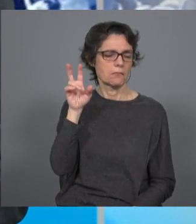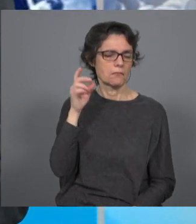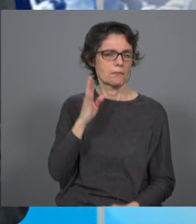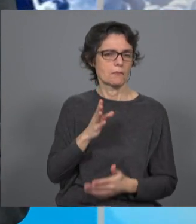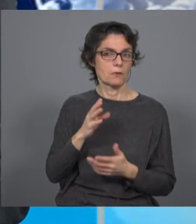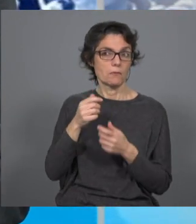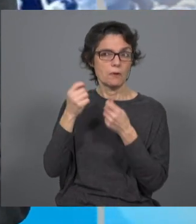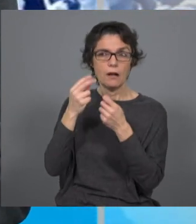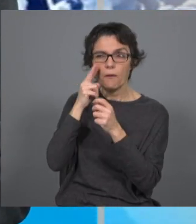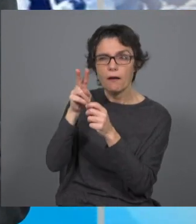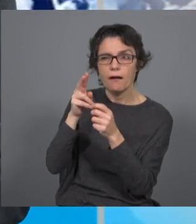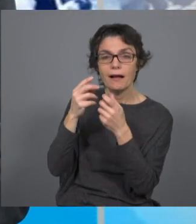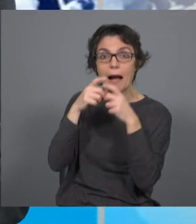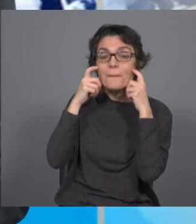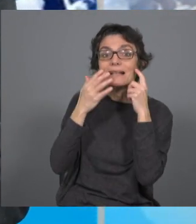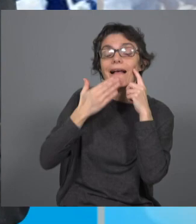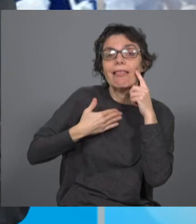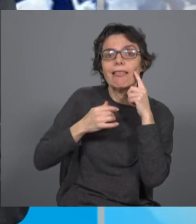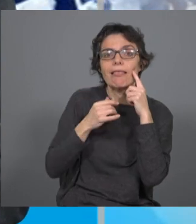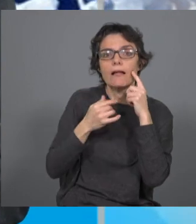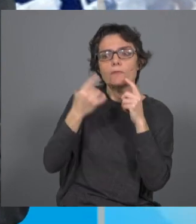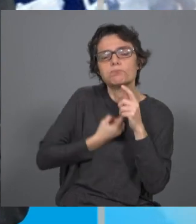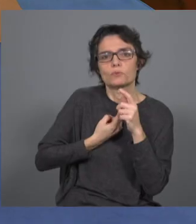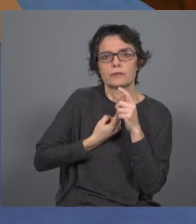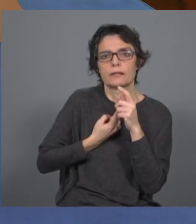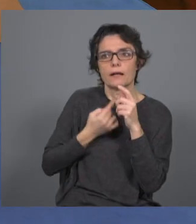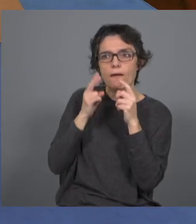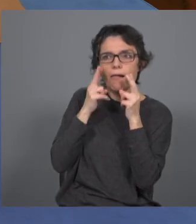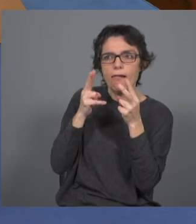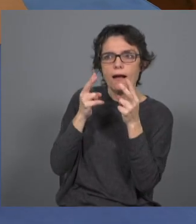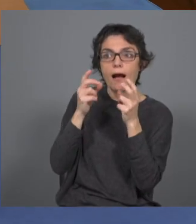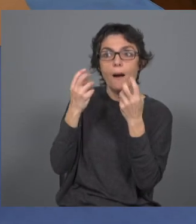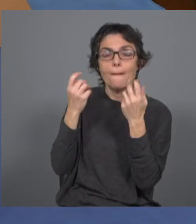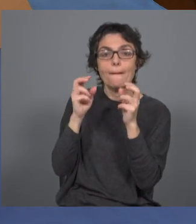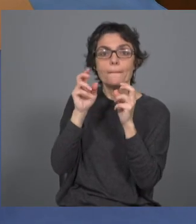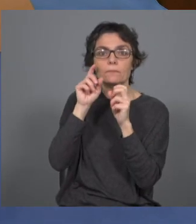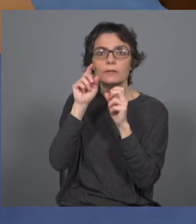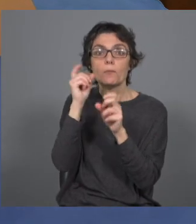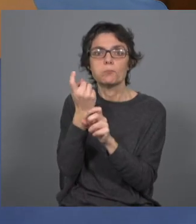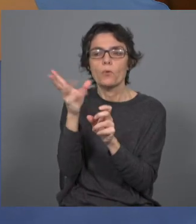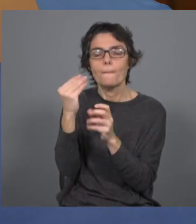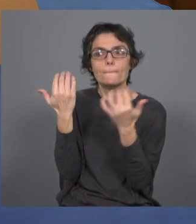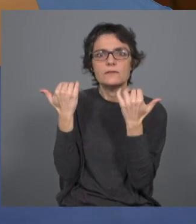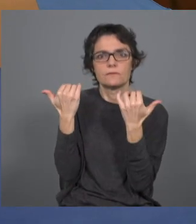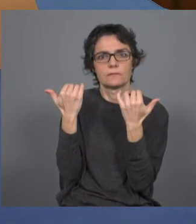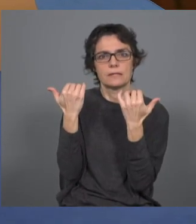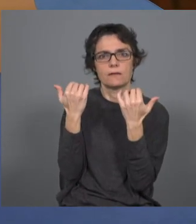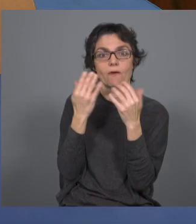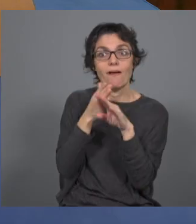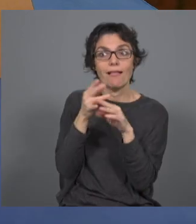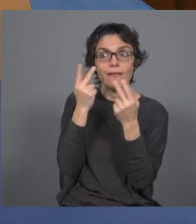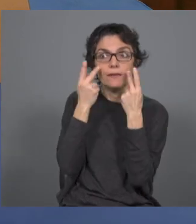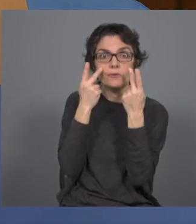máscara, somos obrigados a ver com olhos de ver o olhar dos outros para compreender o que o outro